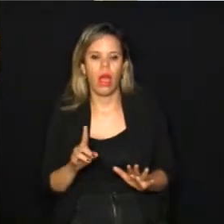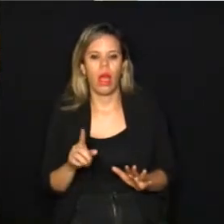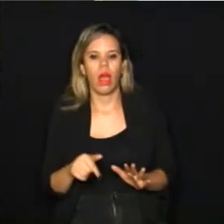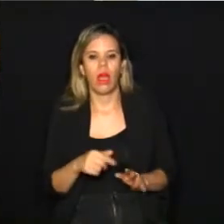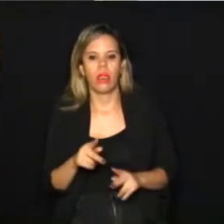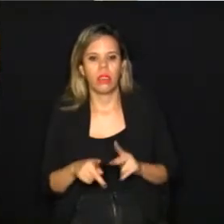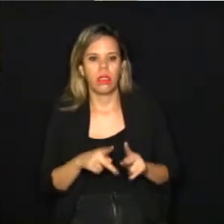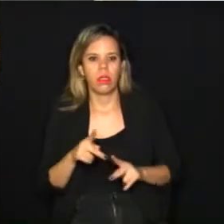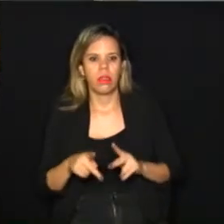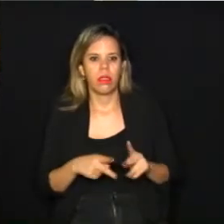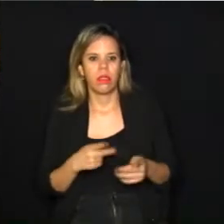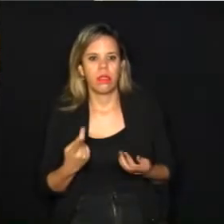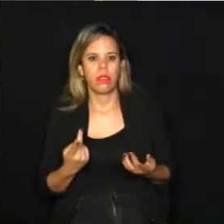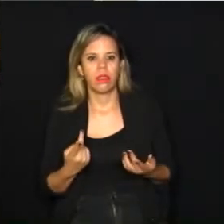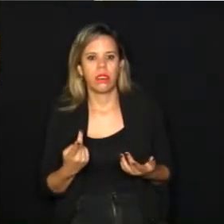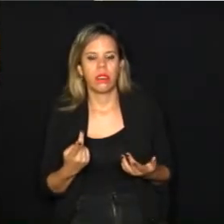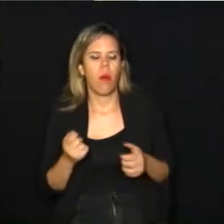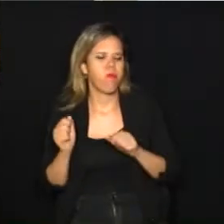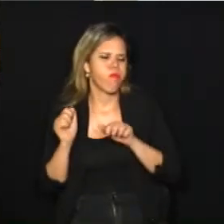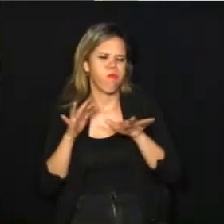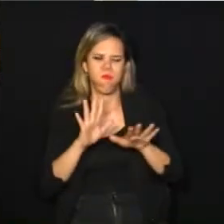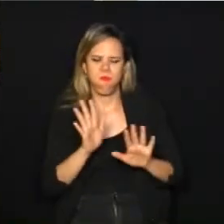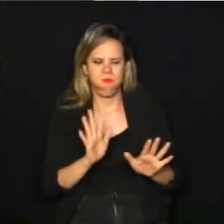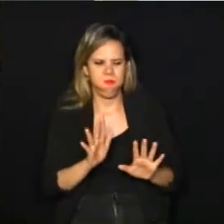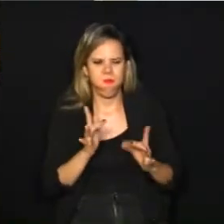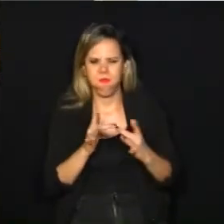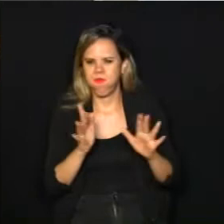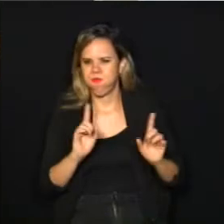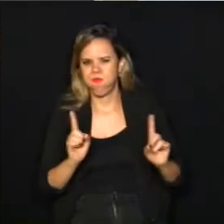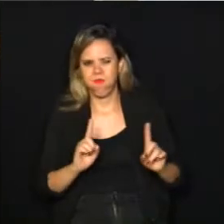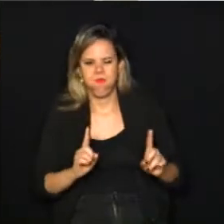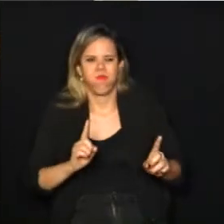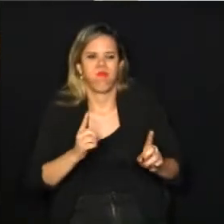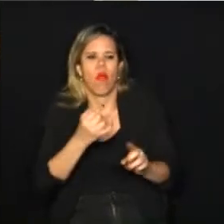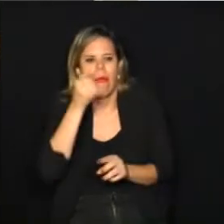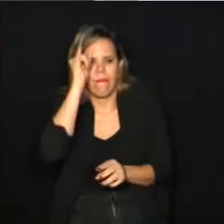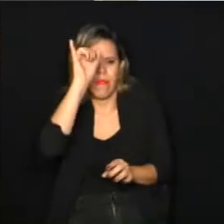São as pessoas se não se aglomerarem.